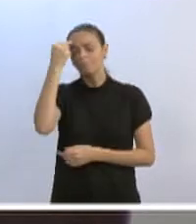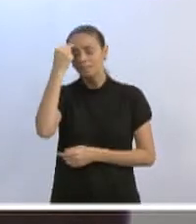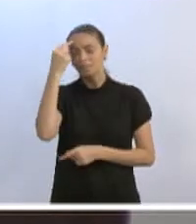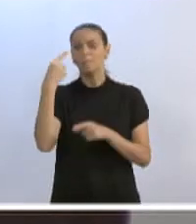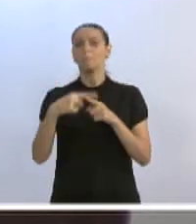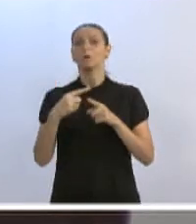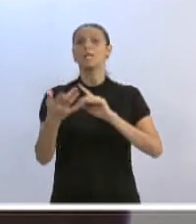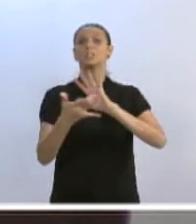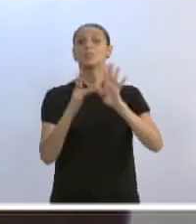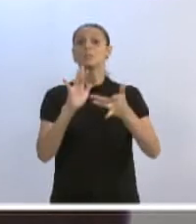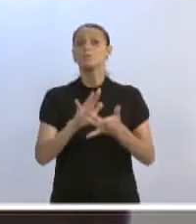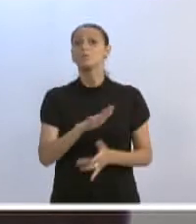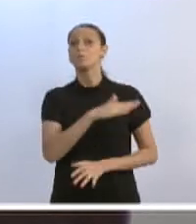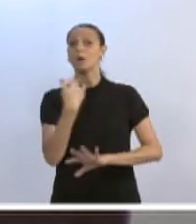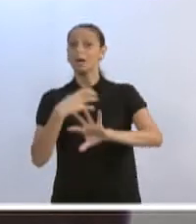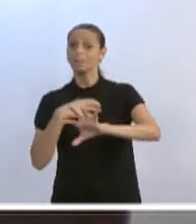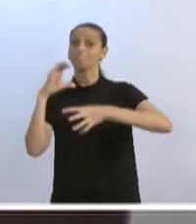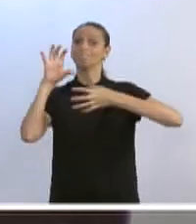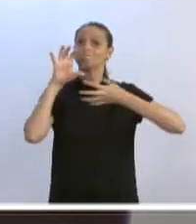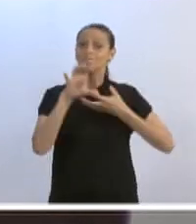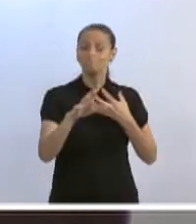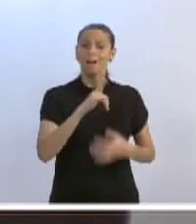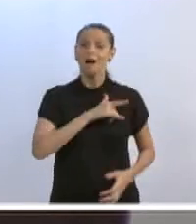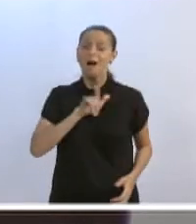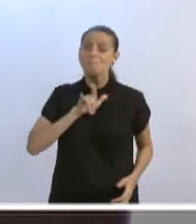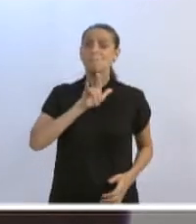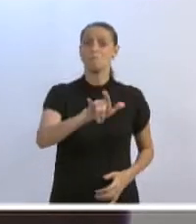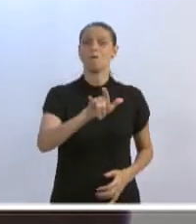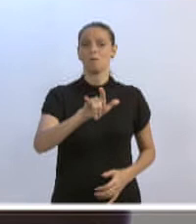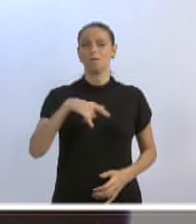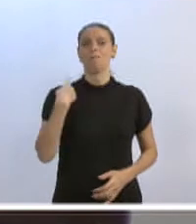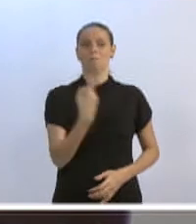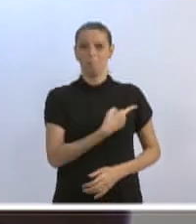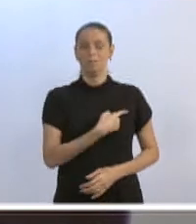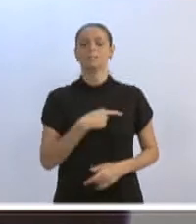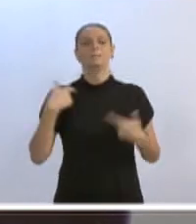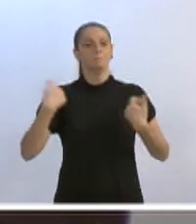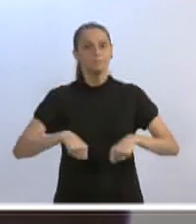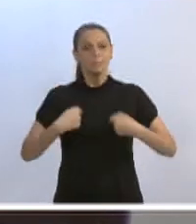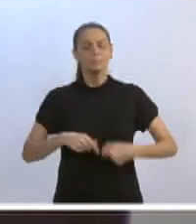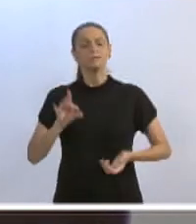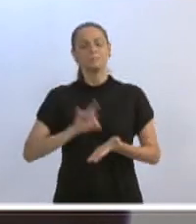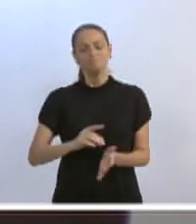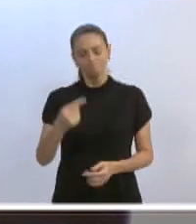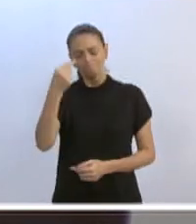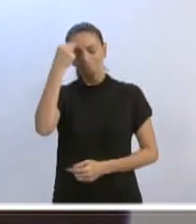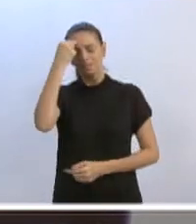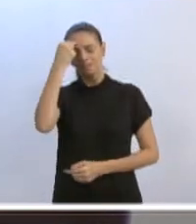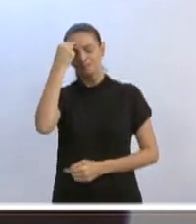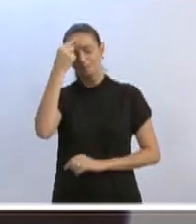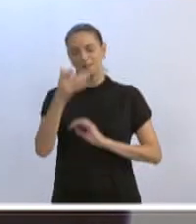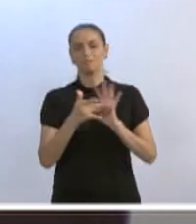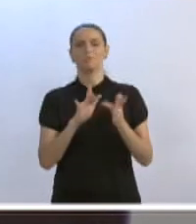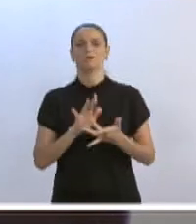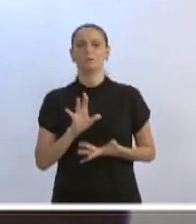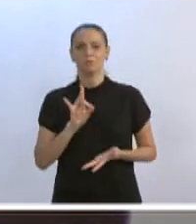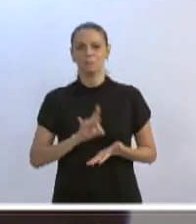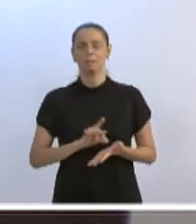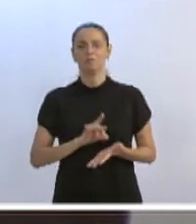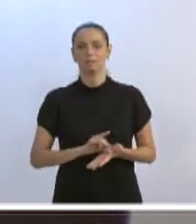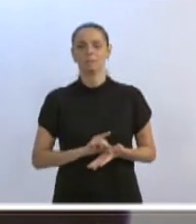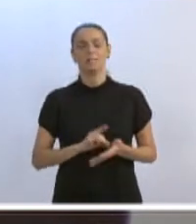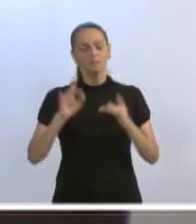deu a sua vida deu seu amor por nós é importante que nós tenhamos esse feriado que é para realmente